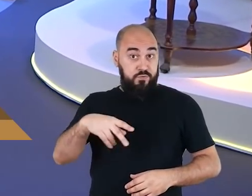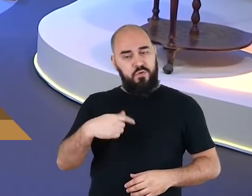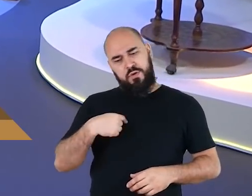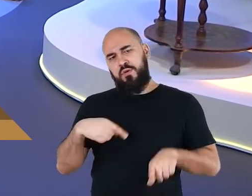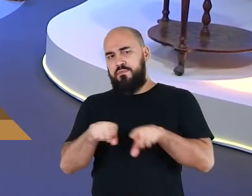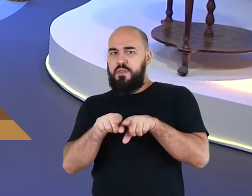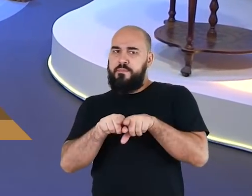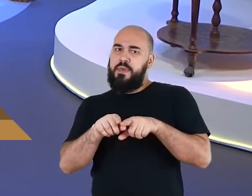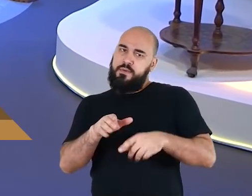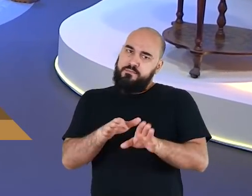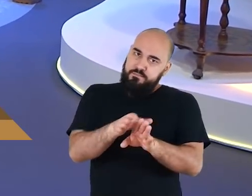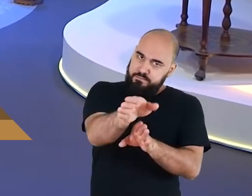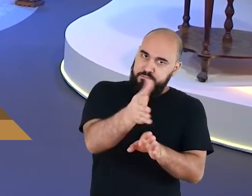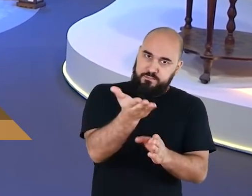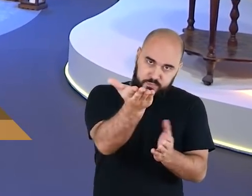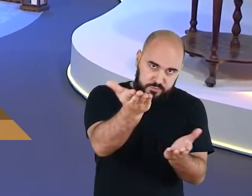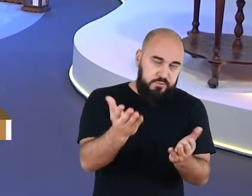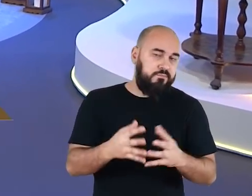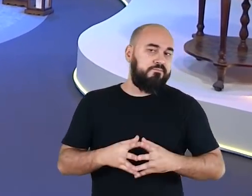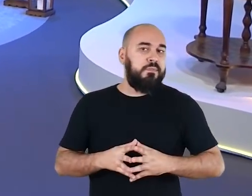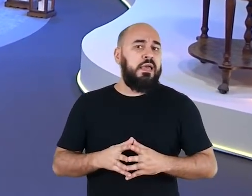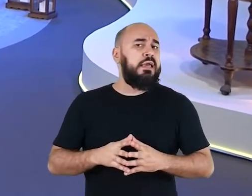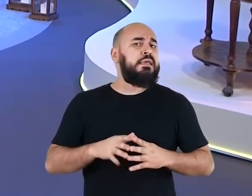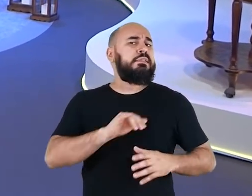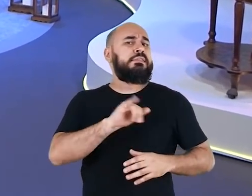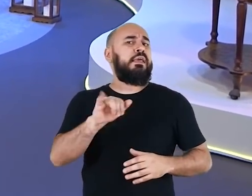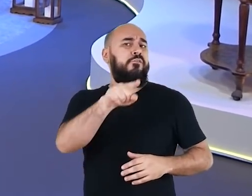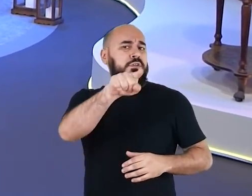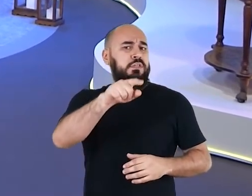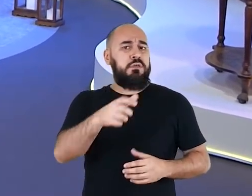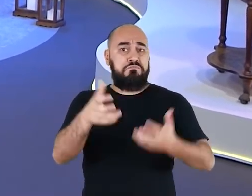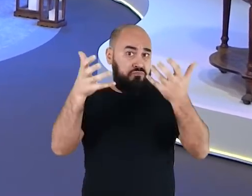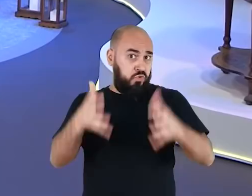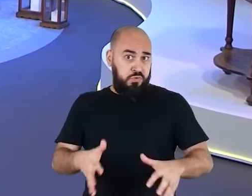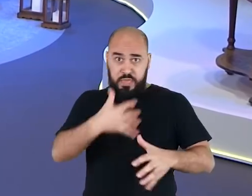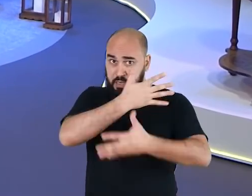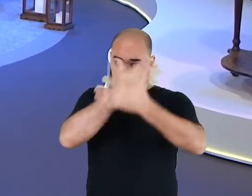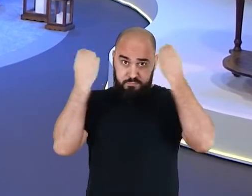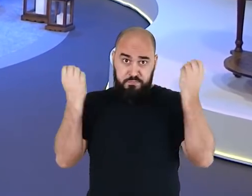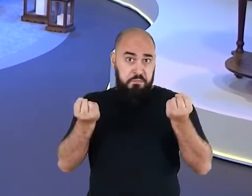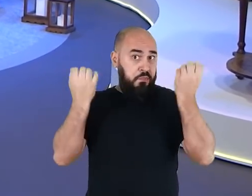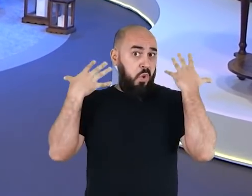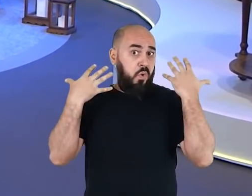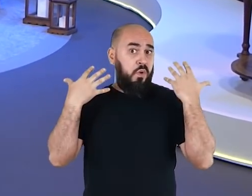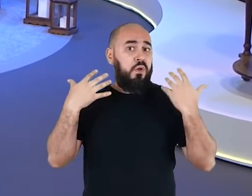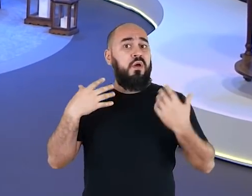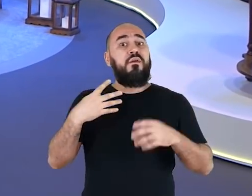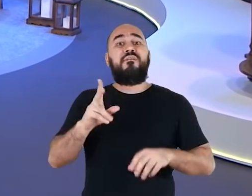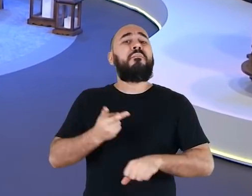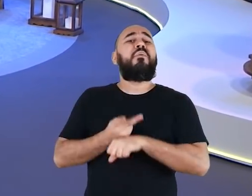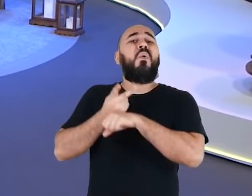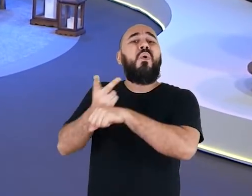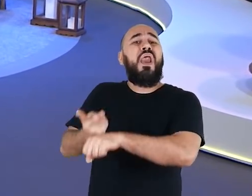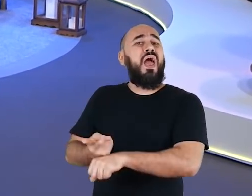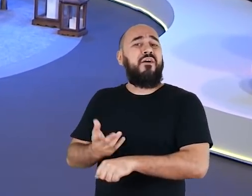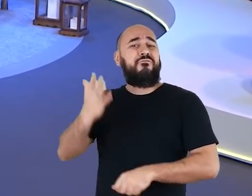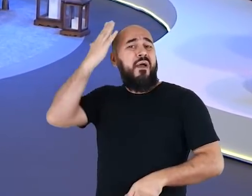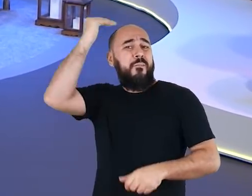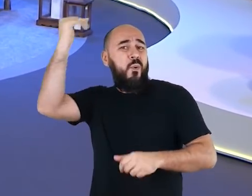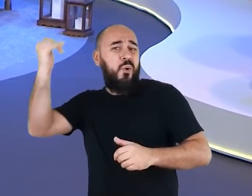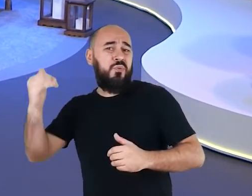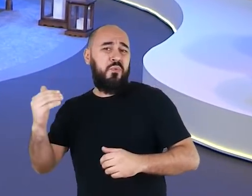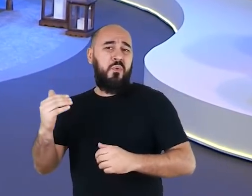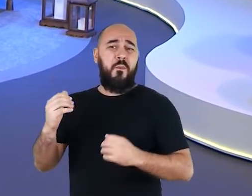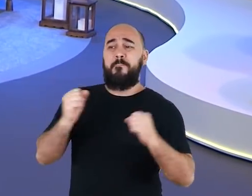que eu poderia também dar aqui no final desse programa, é, se você não quer ser esquecido, então não comece buscando a fama